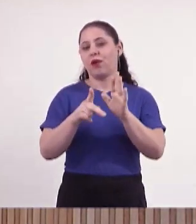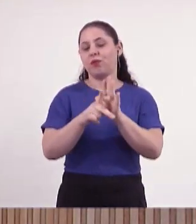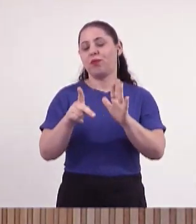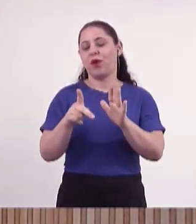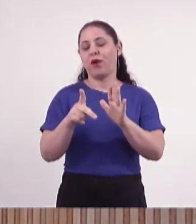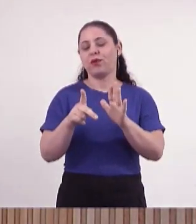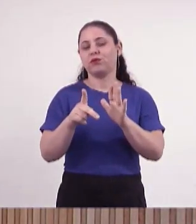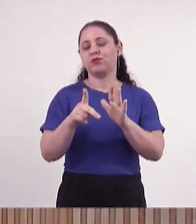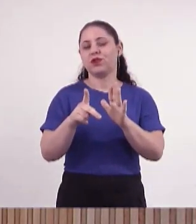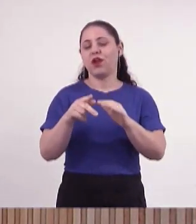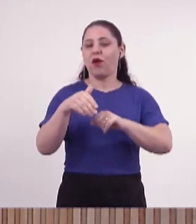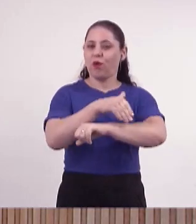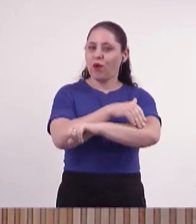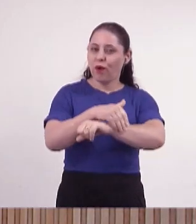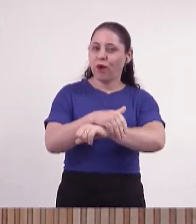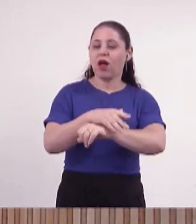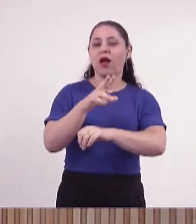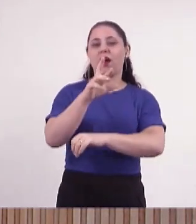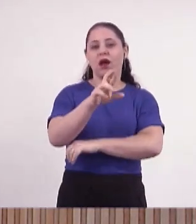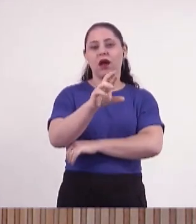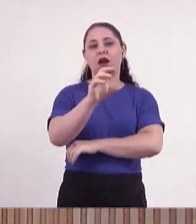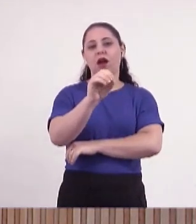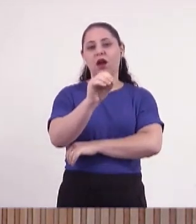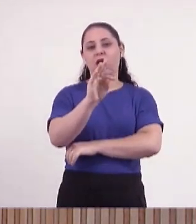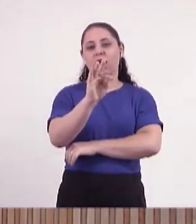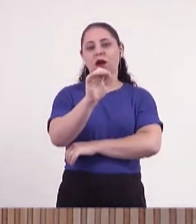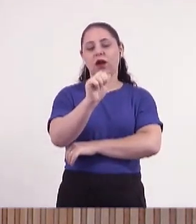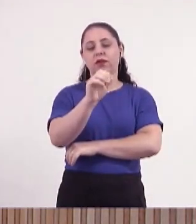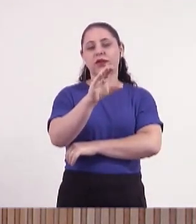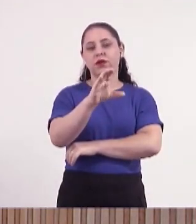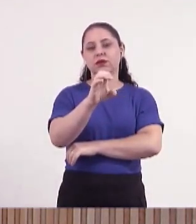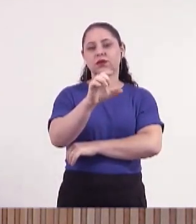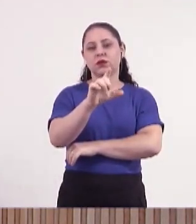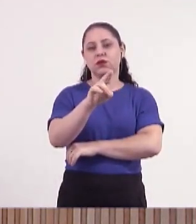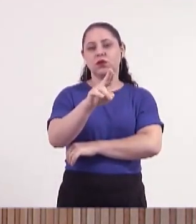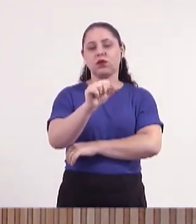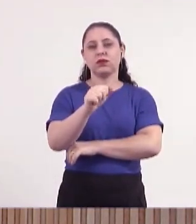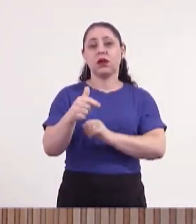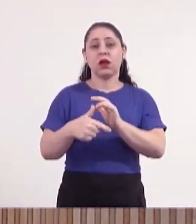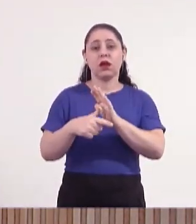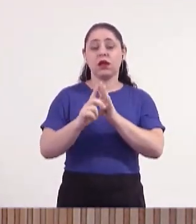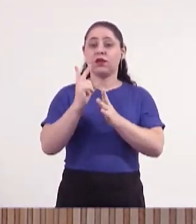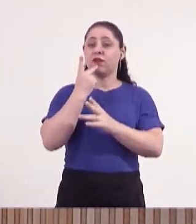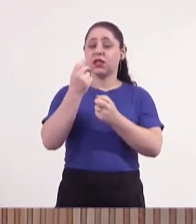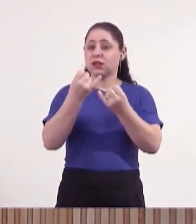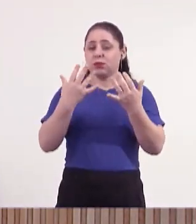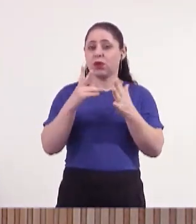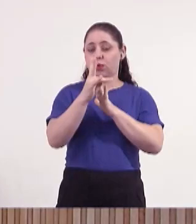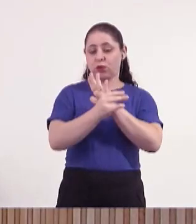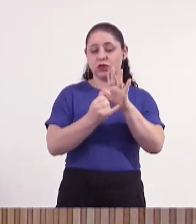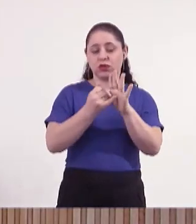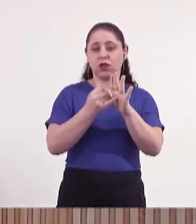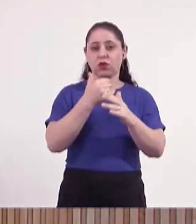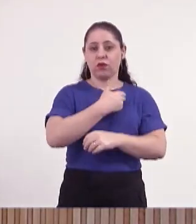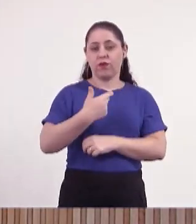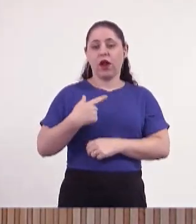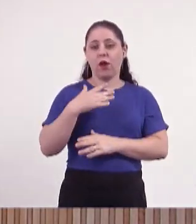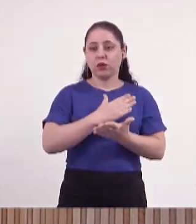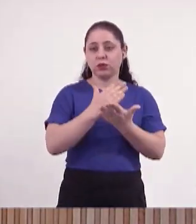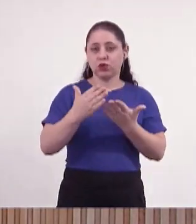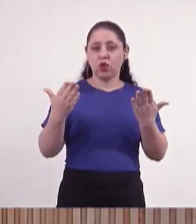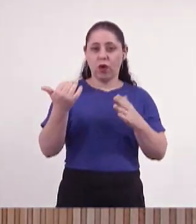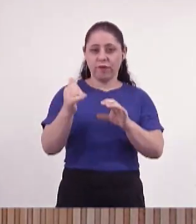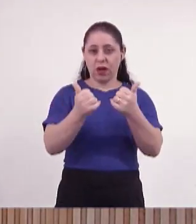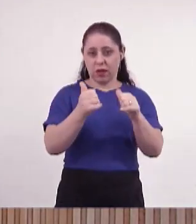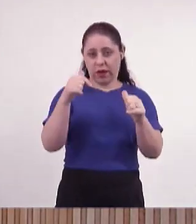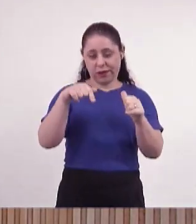à concessão das rodovias que integram a chamada Rota da Celulose. Bom, um pouquinho antes estava falando sobre aquele projeto do governo que começou a tramitar